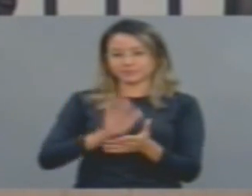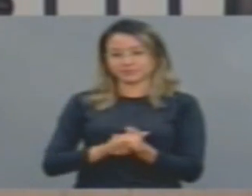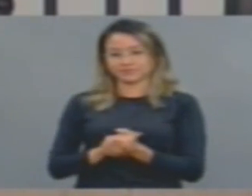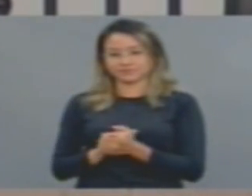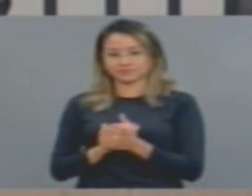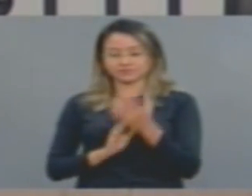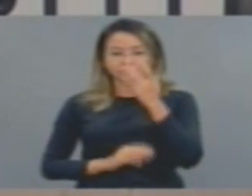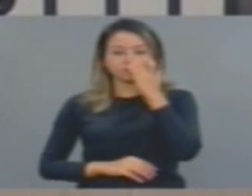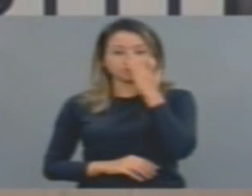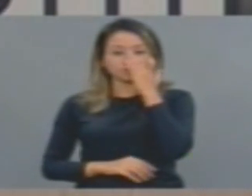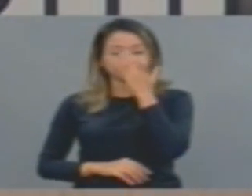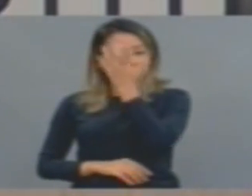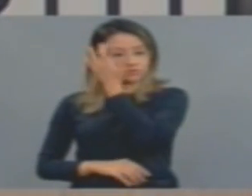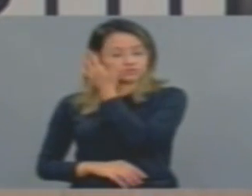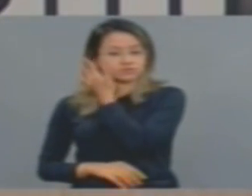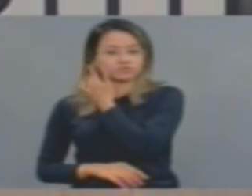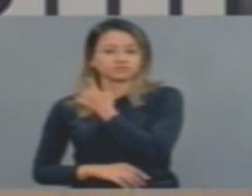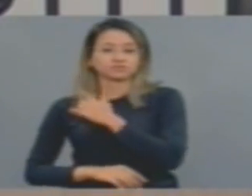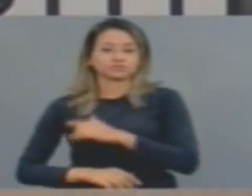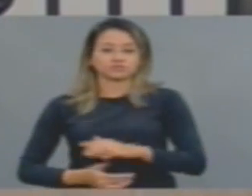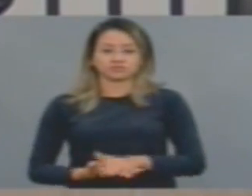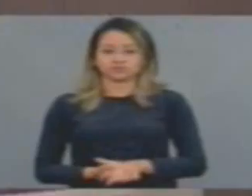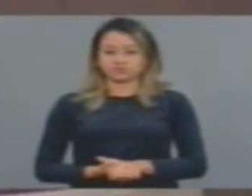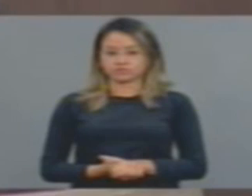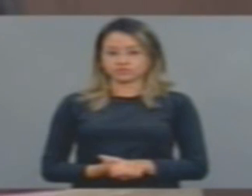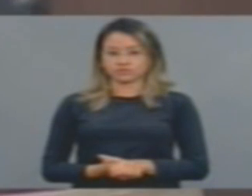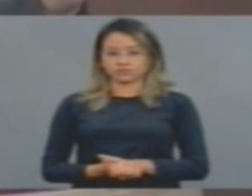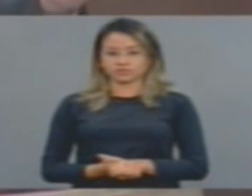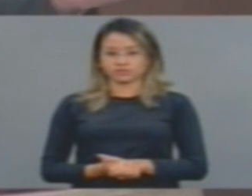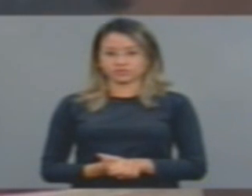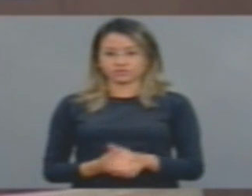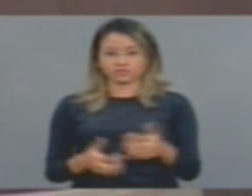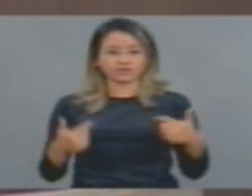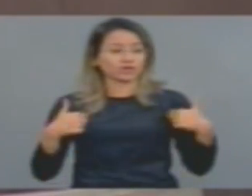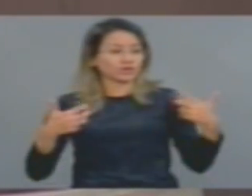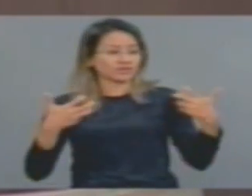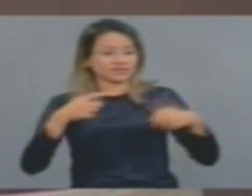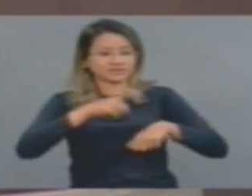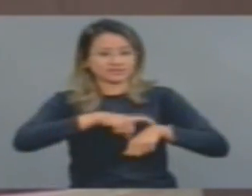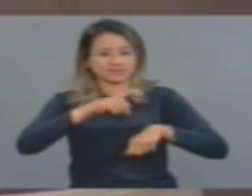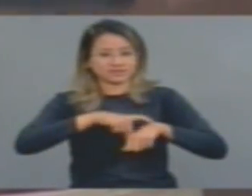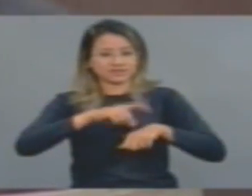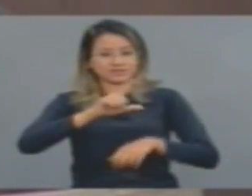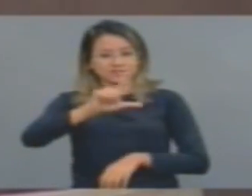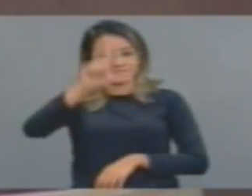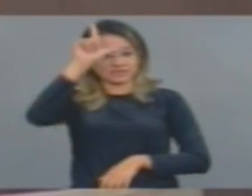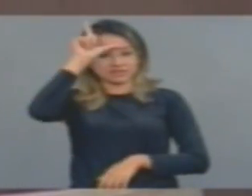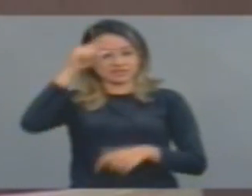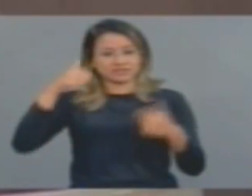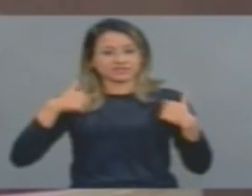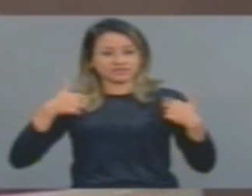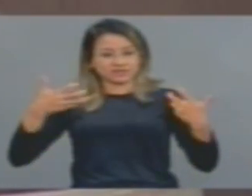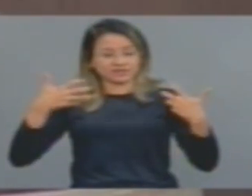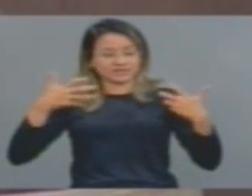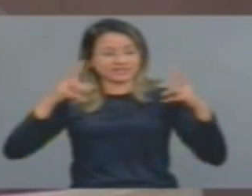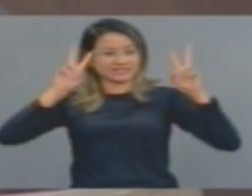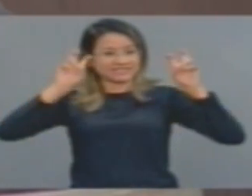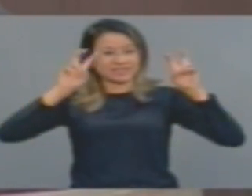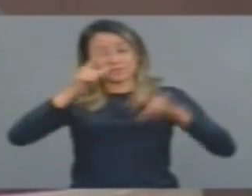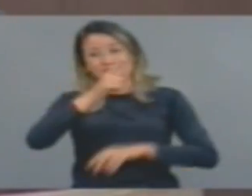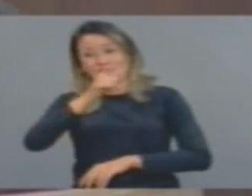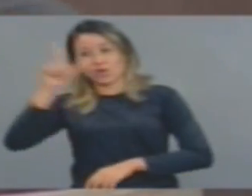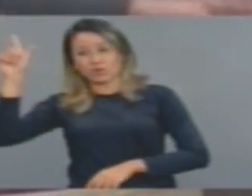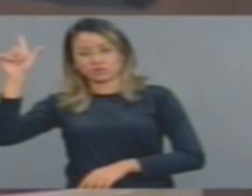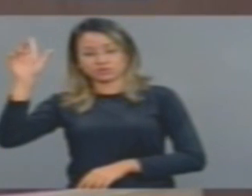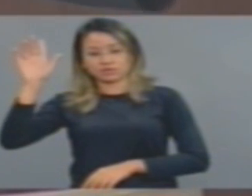pronunciamento. Ok, deputado, muito obrigado. Eu queria, no tempo de liderança, tratar de um outro assunto, vou tratar das questões das ocupações que estão se dando hoje